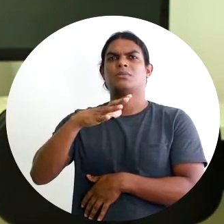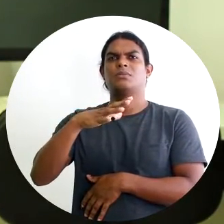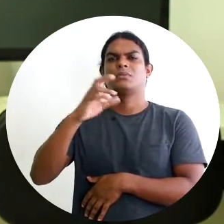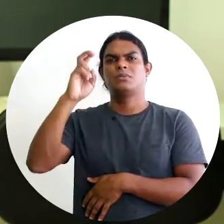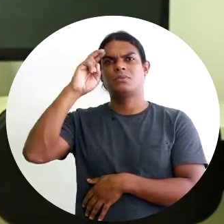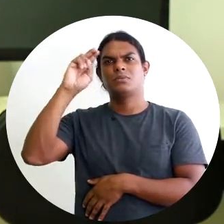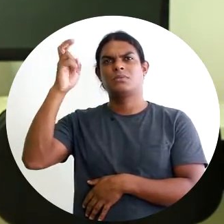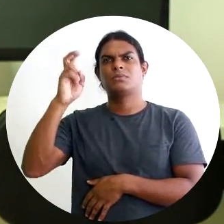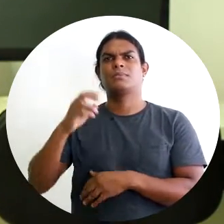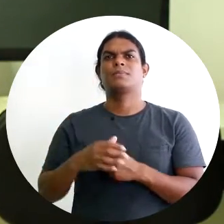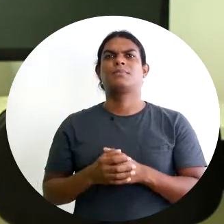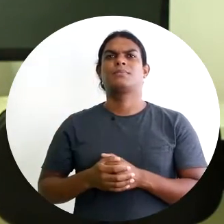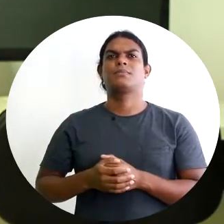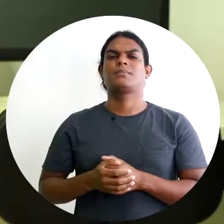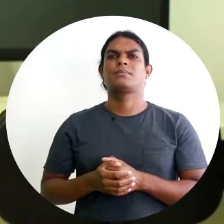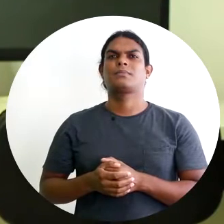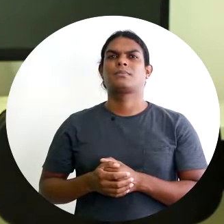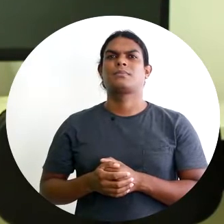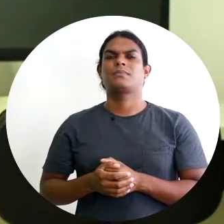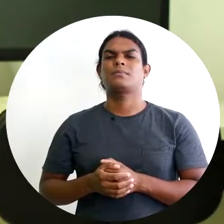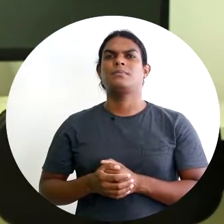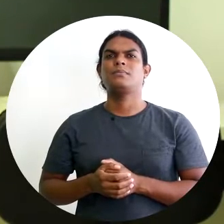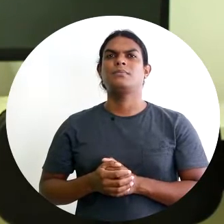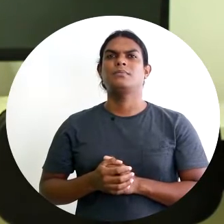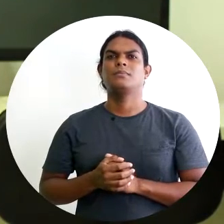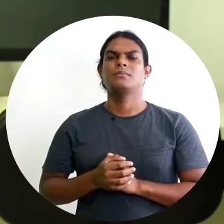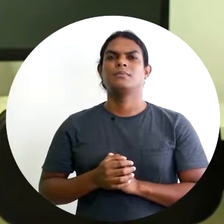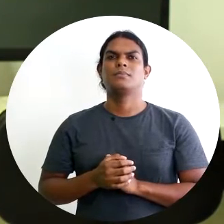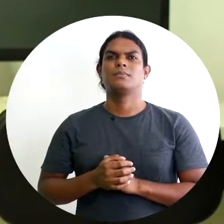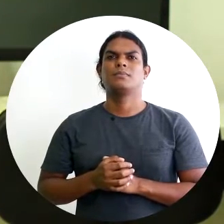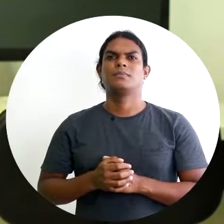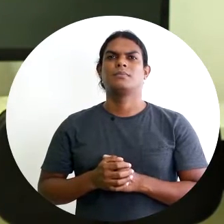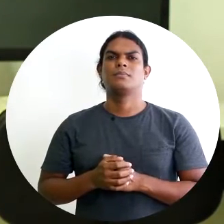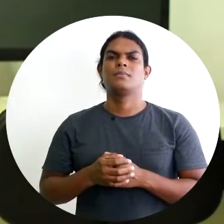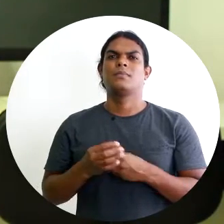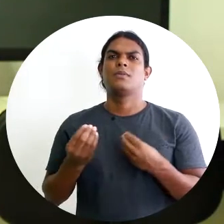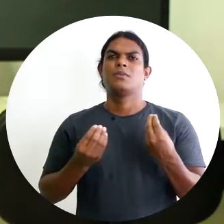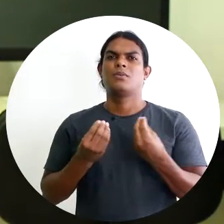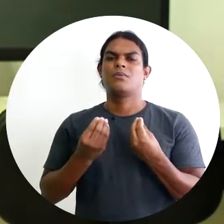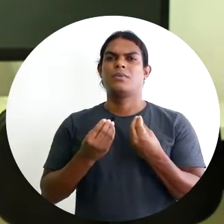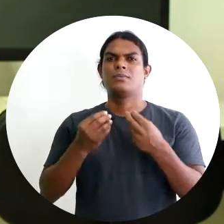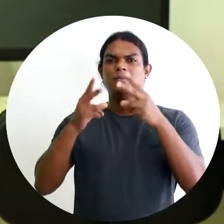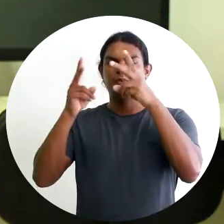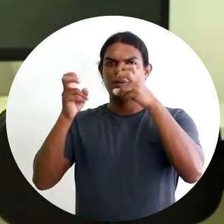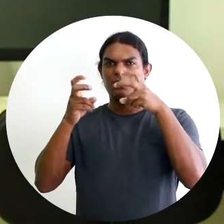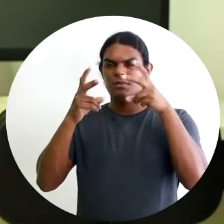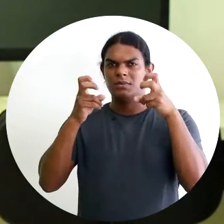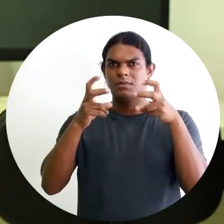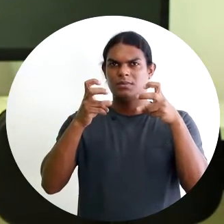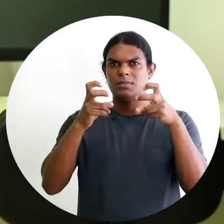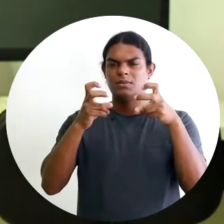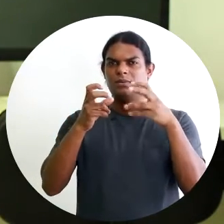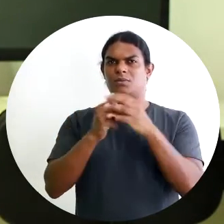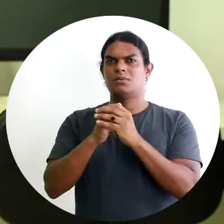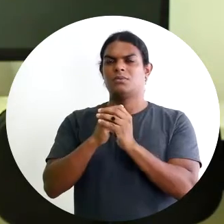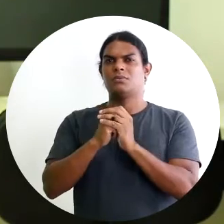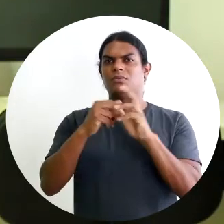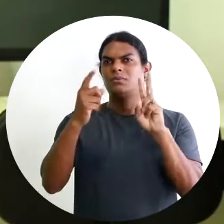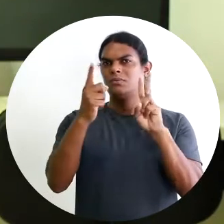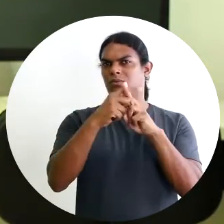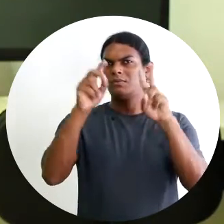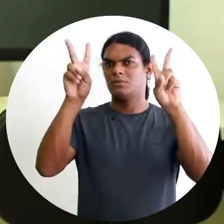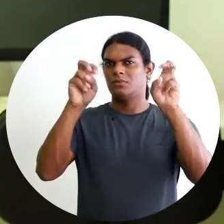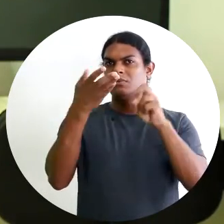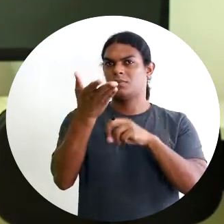com deficiência nesses espaços. Como a gente vem observando na competência 2, você precisa